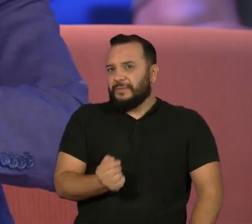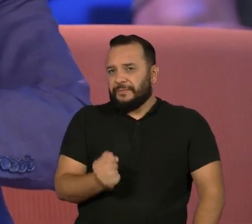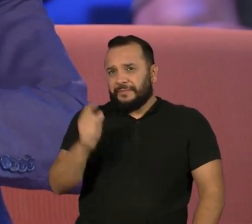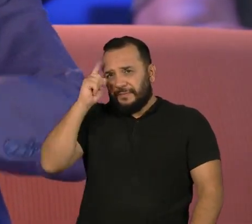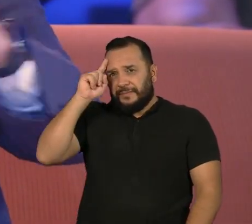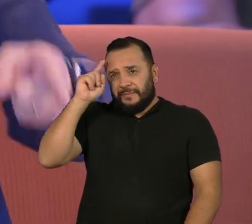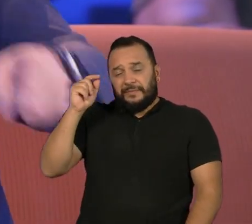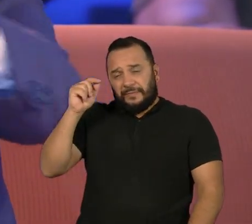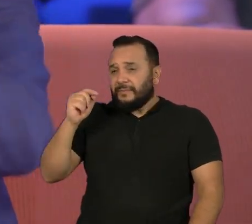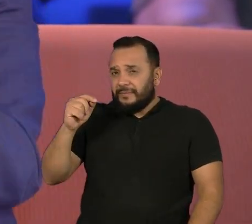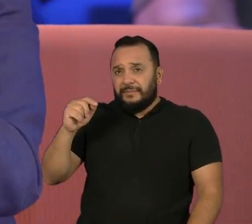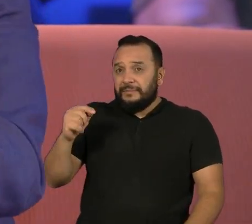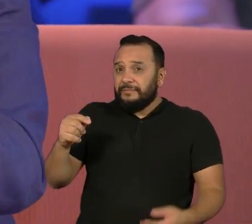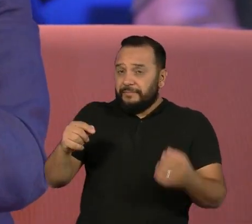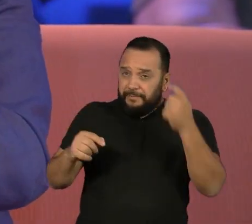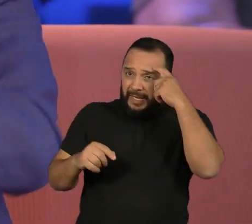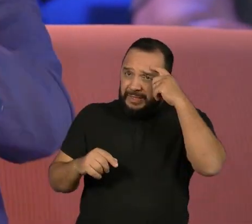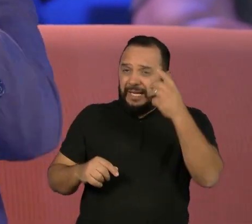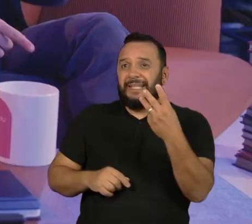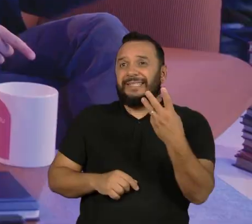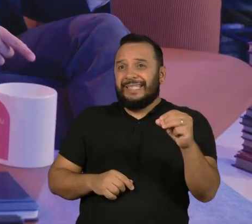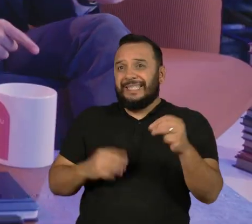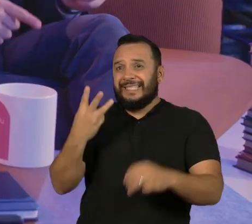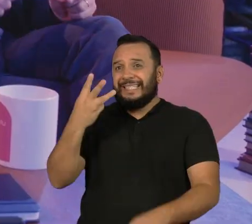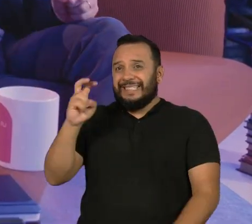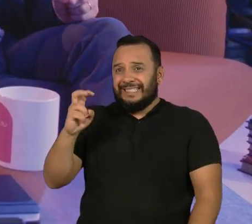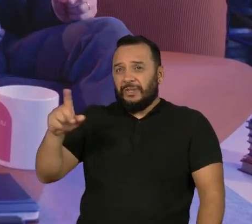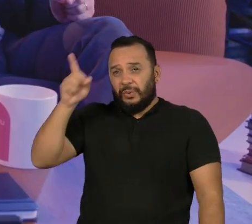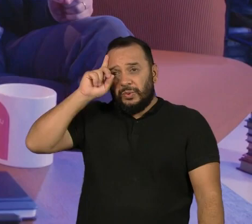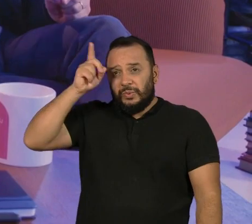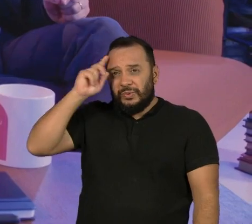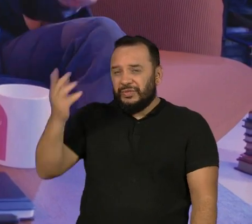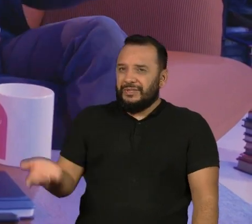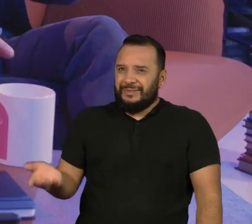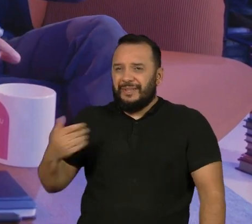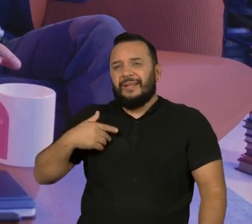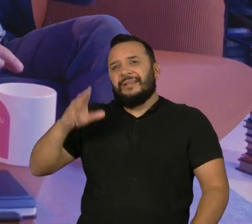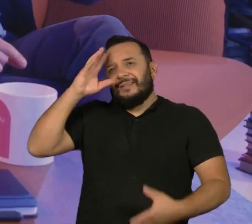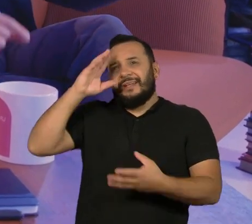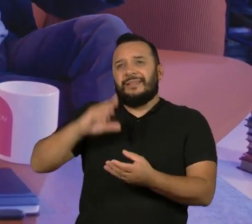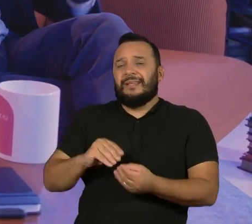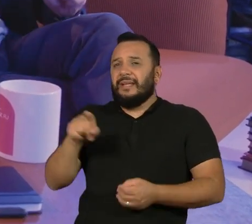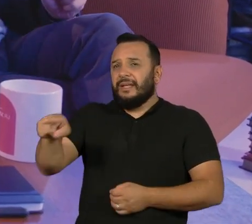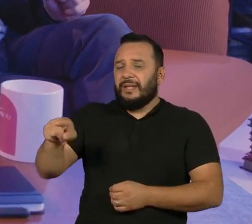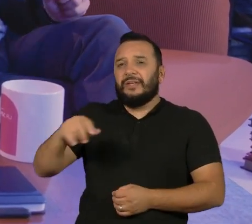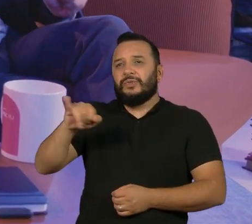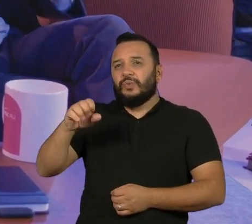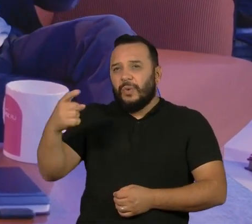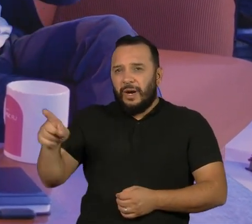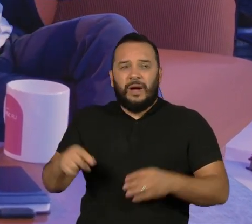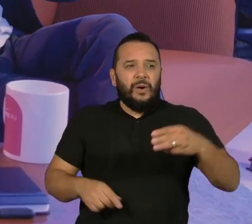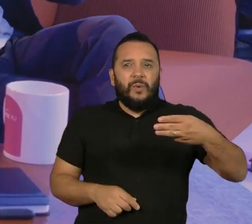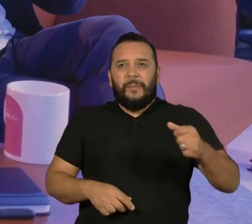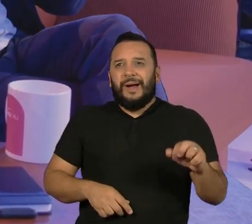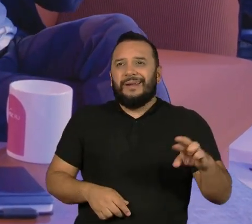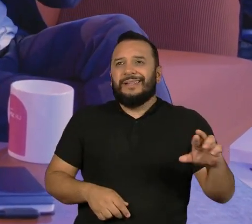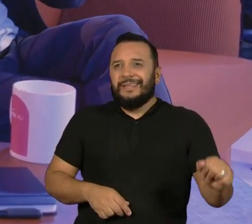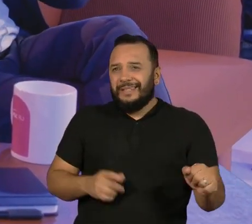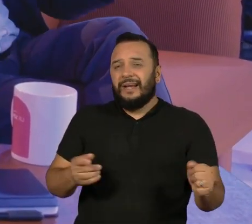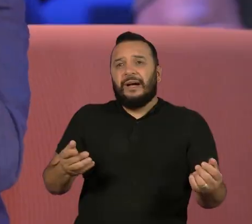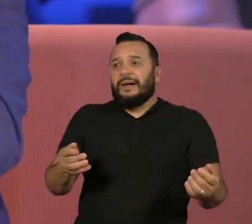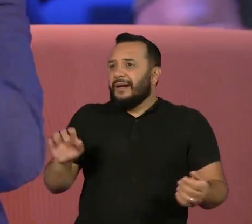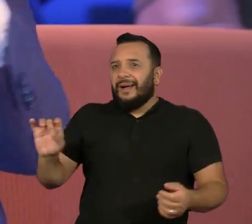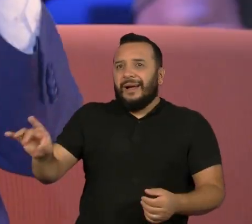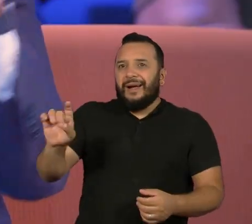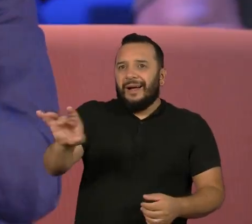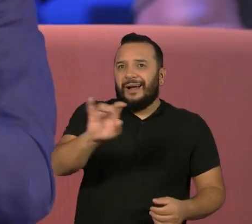30, 35 alunos numa sala de aula. Todos os dias. Todos os dias. E entender aonde que está o Joãozinho, onde está a Maria, onde que está cada